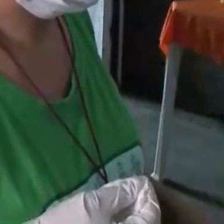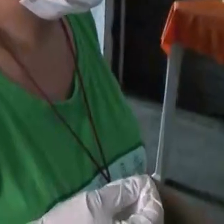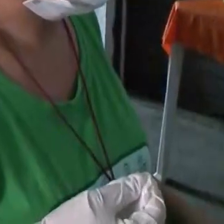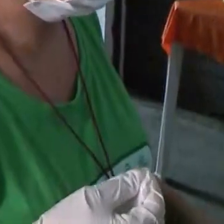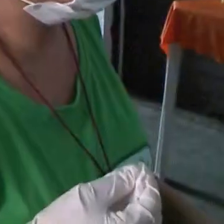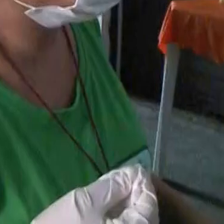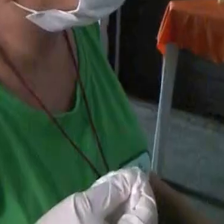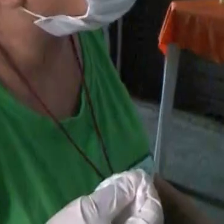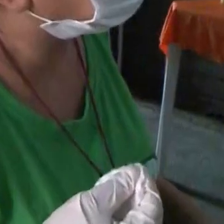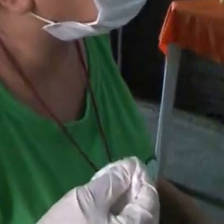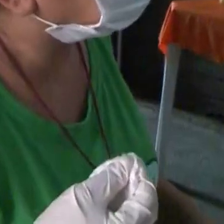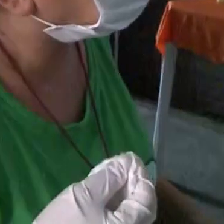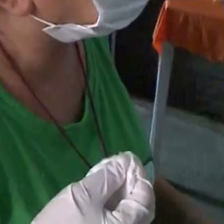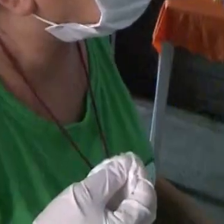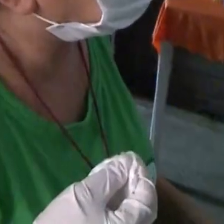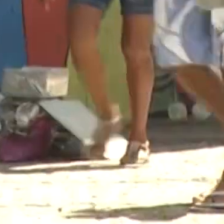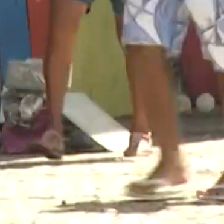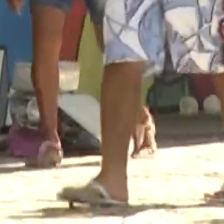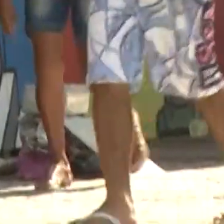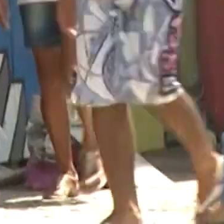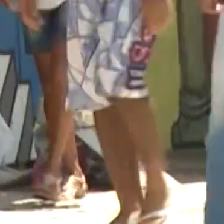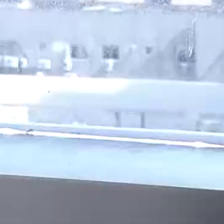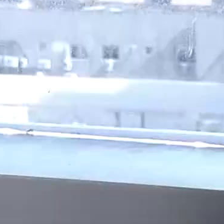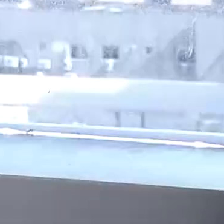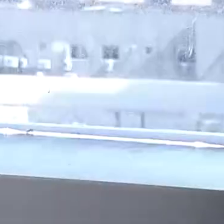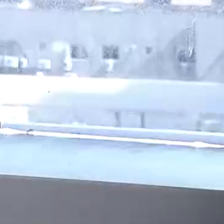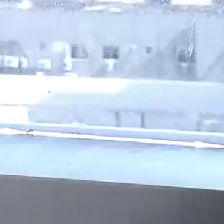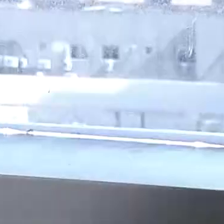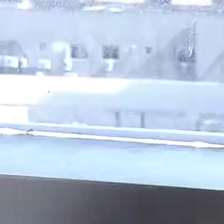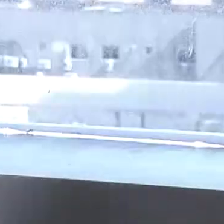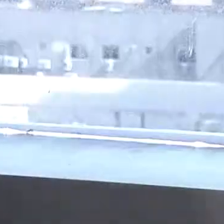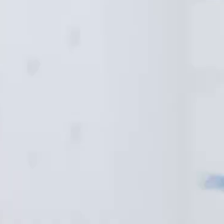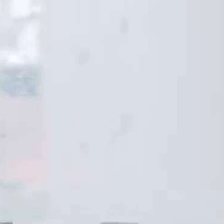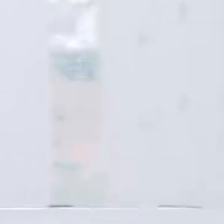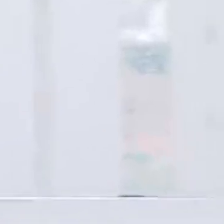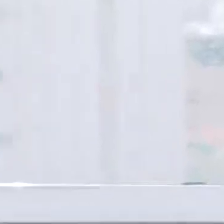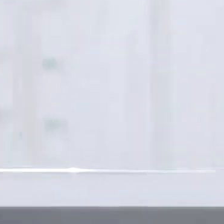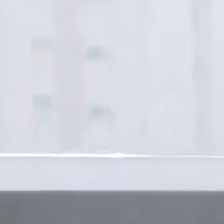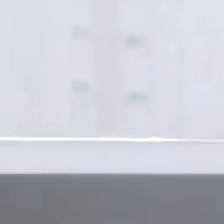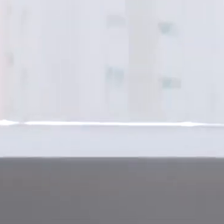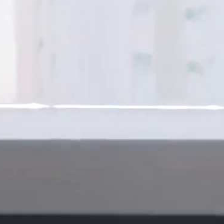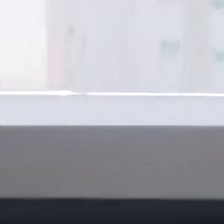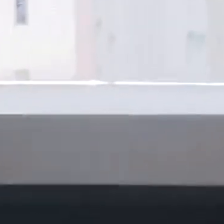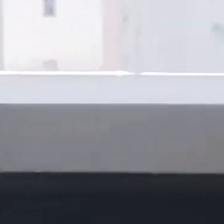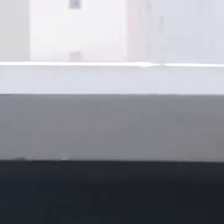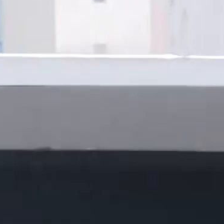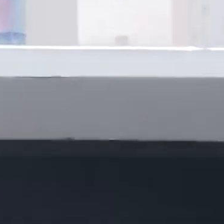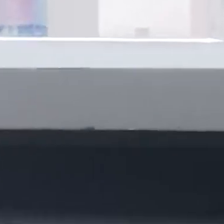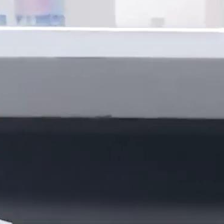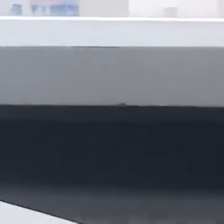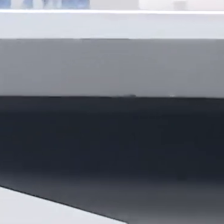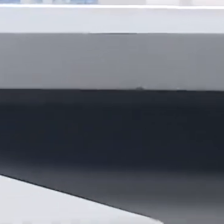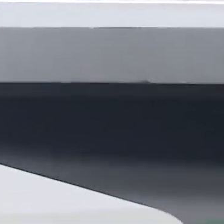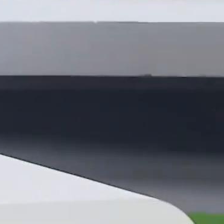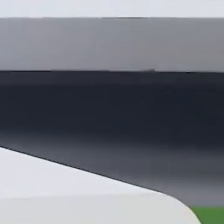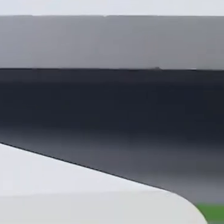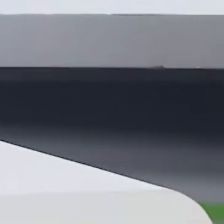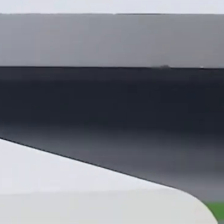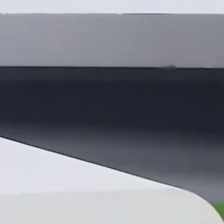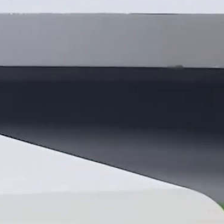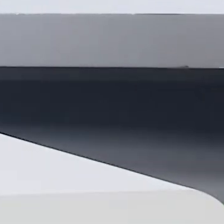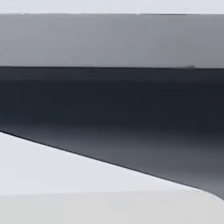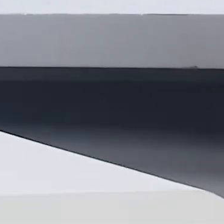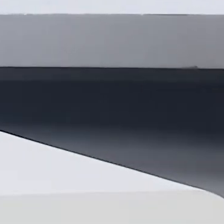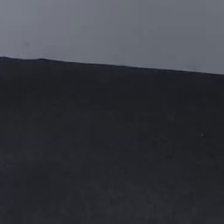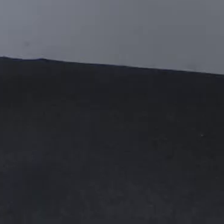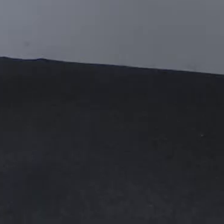incidência entre mulheres negras e de baixa escolaridade. Começa agora o primeiro expediente dessa terça-feira, 3